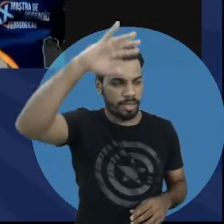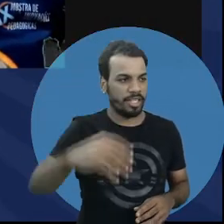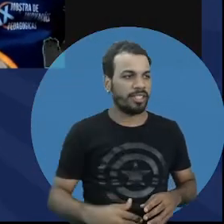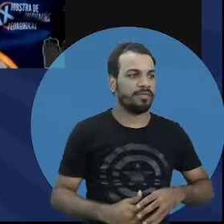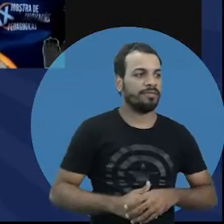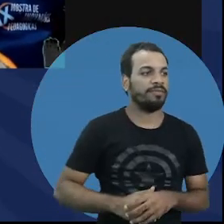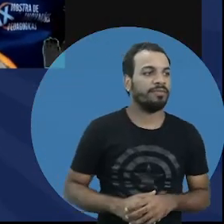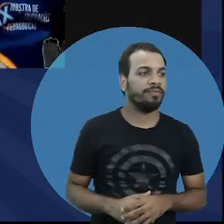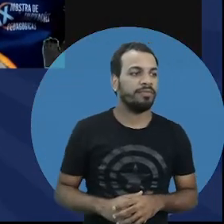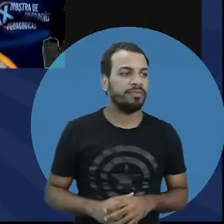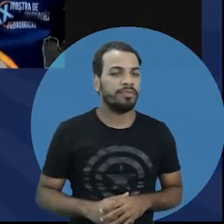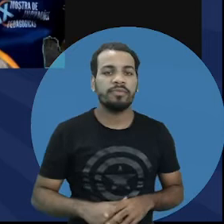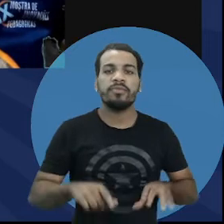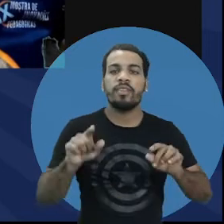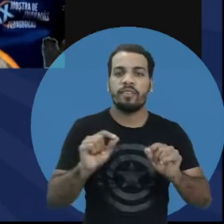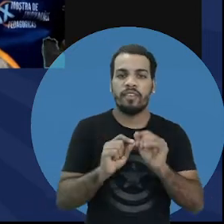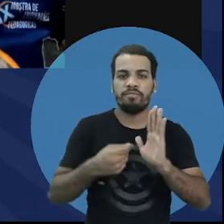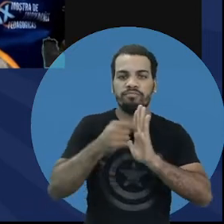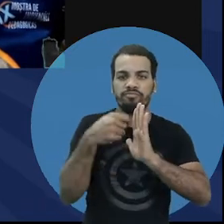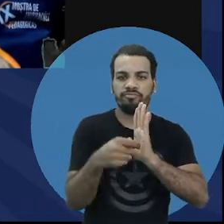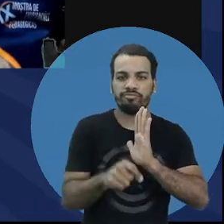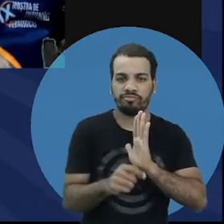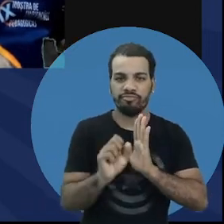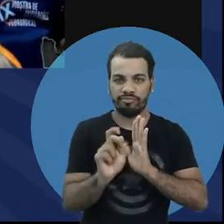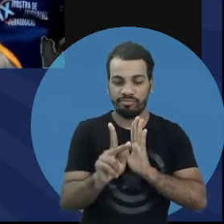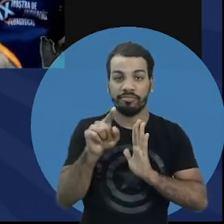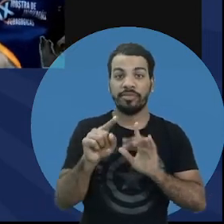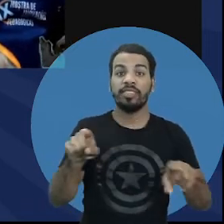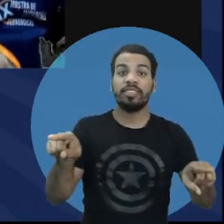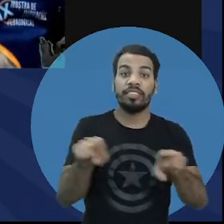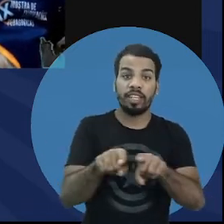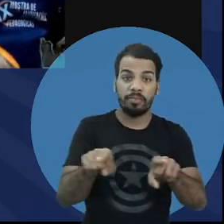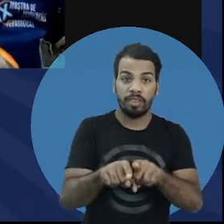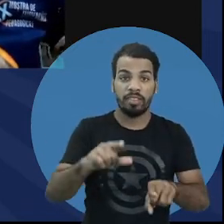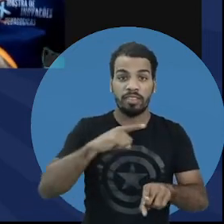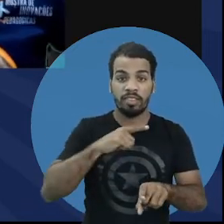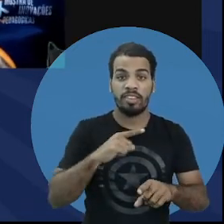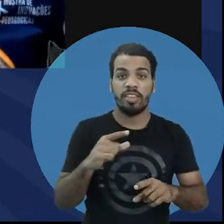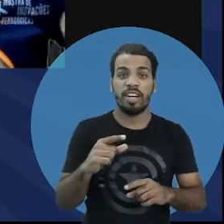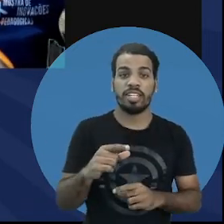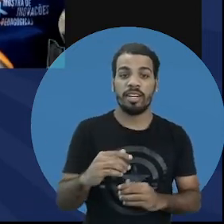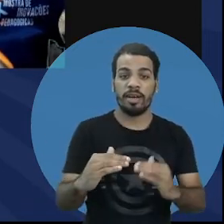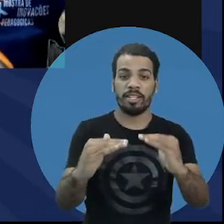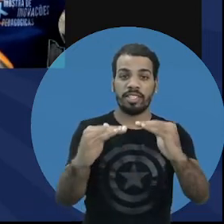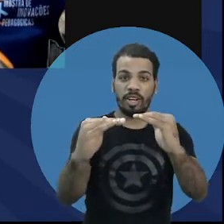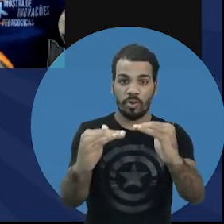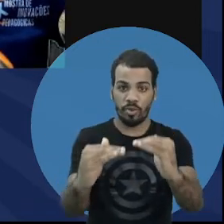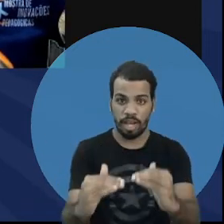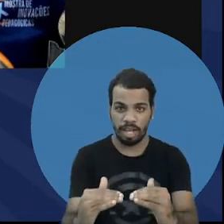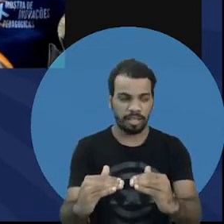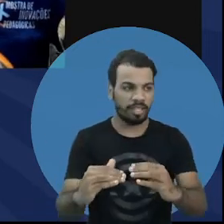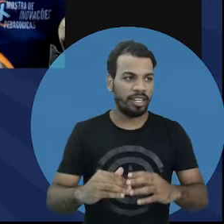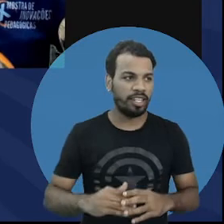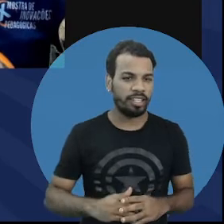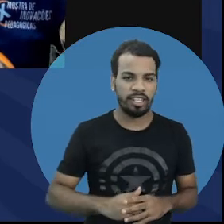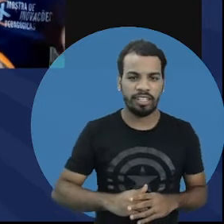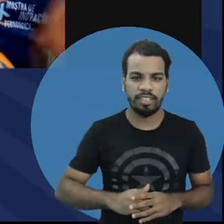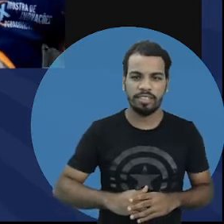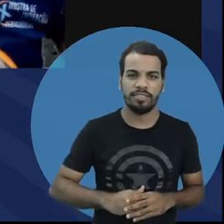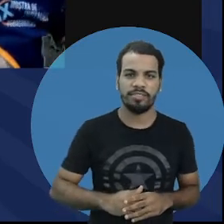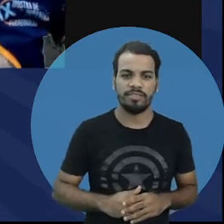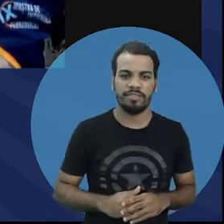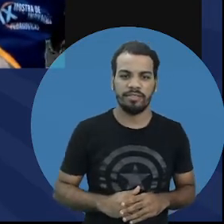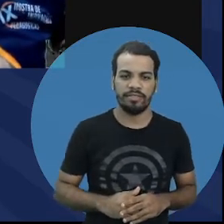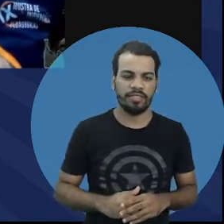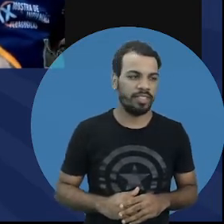gente vai no checklist e vai riscando. E também tem a parte do lazer e de eventos culturais